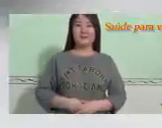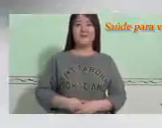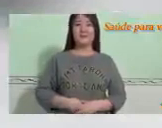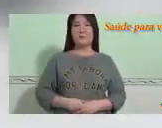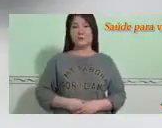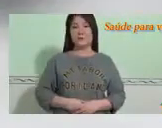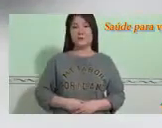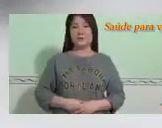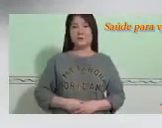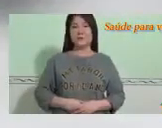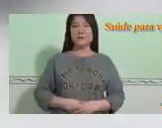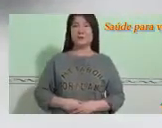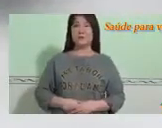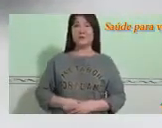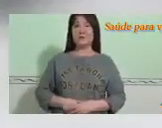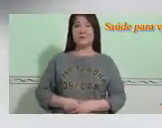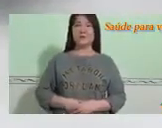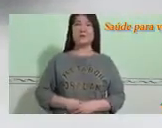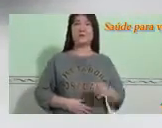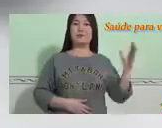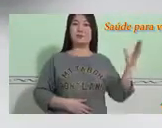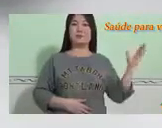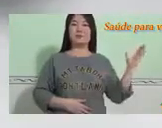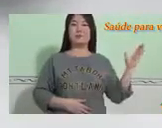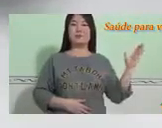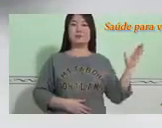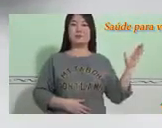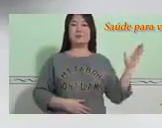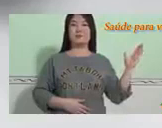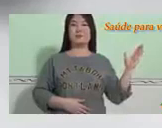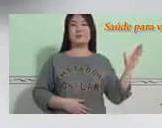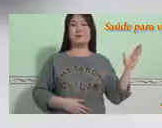abundam teco já causa já foi identificada da